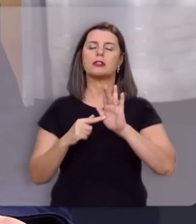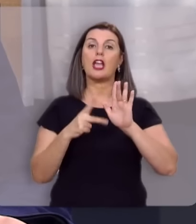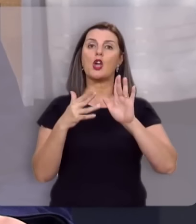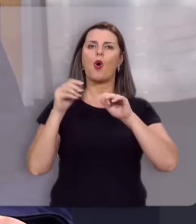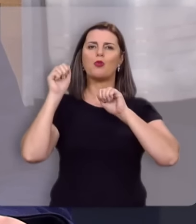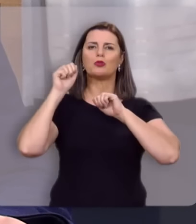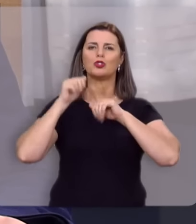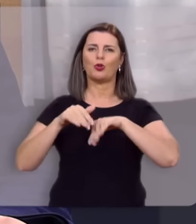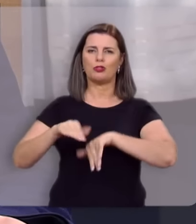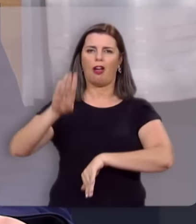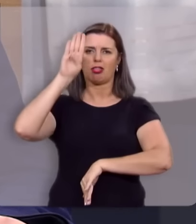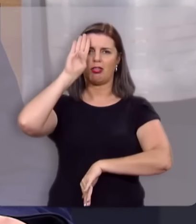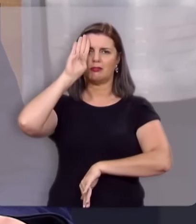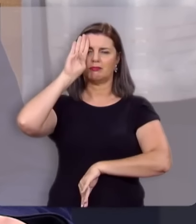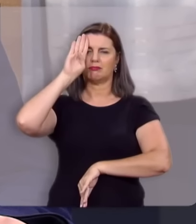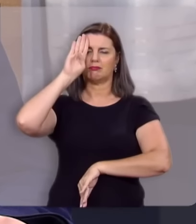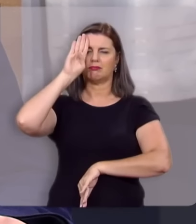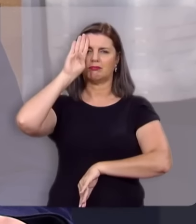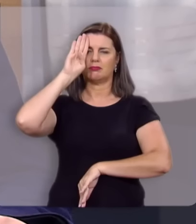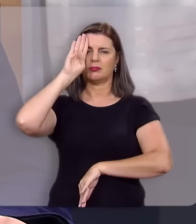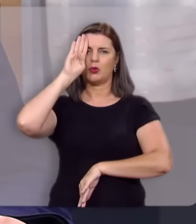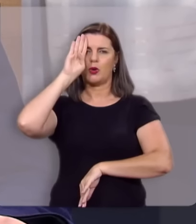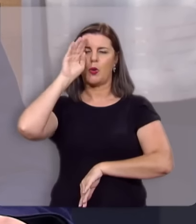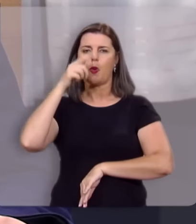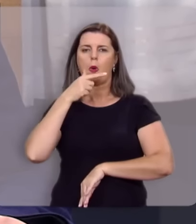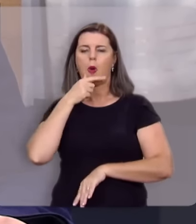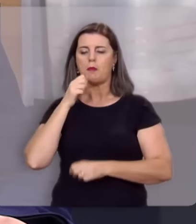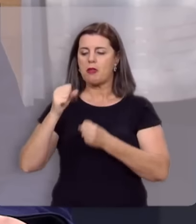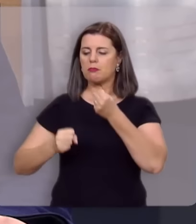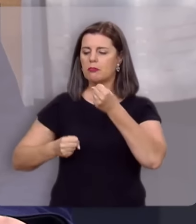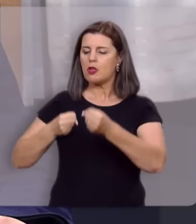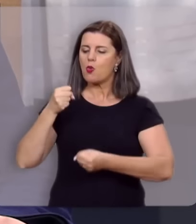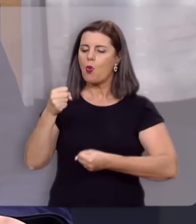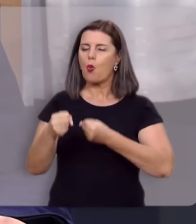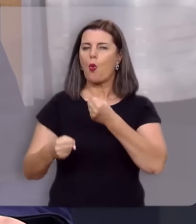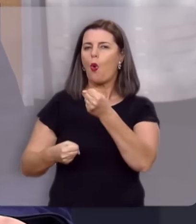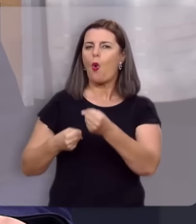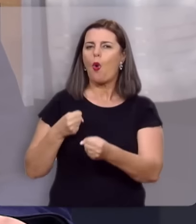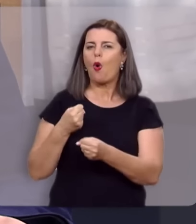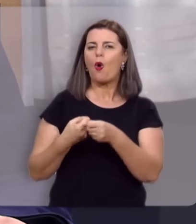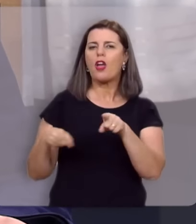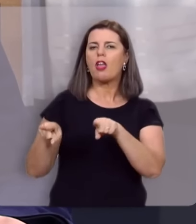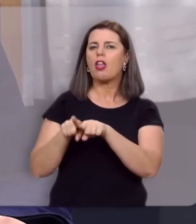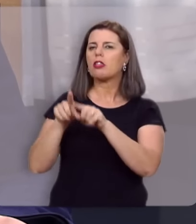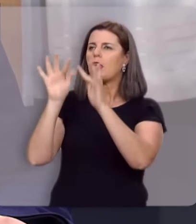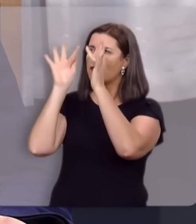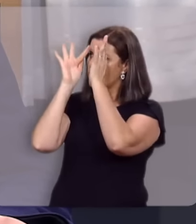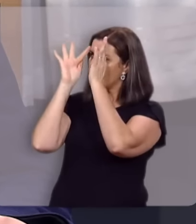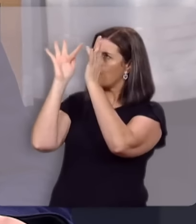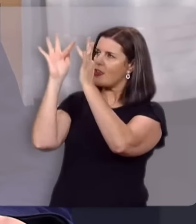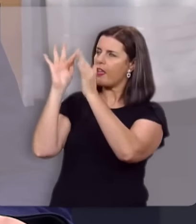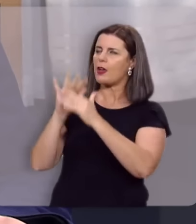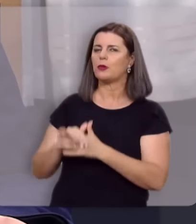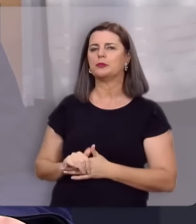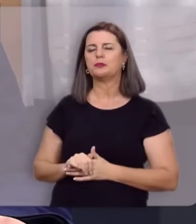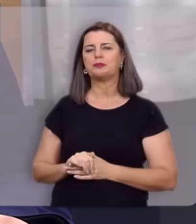um soldado, como um corredor e como um fiel